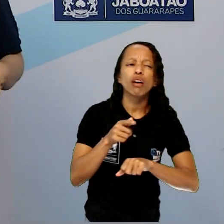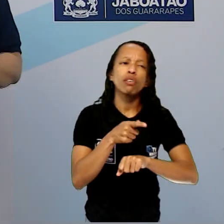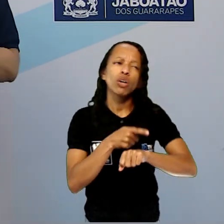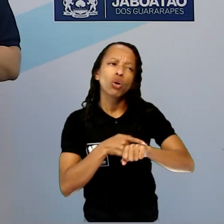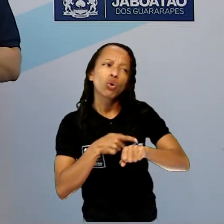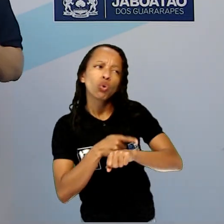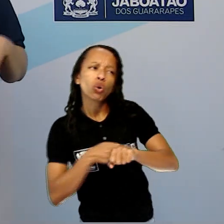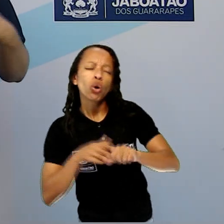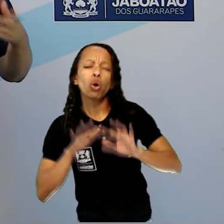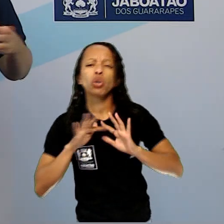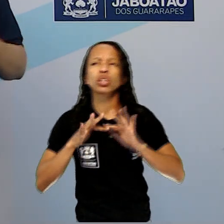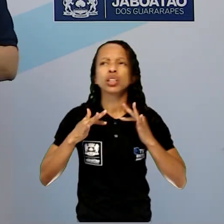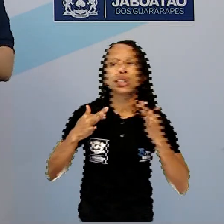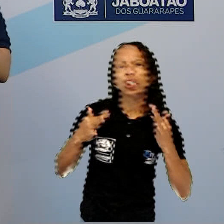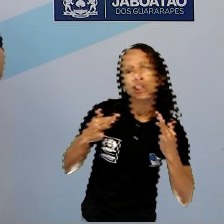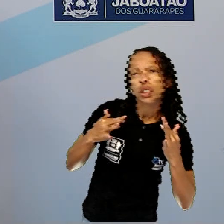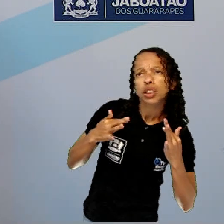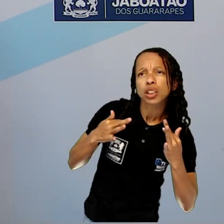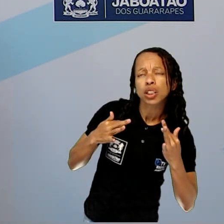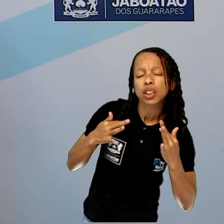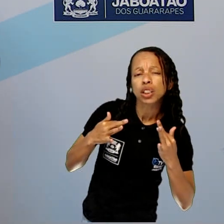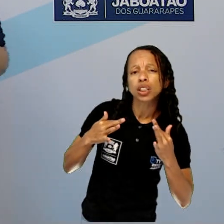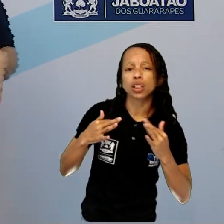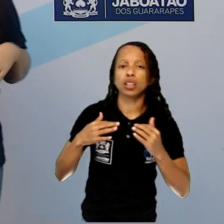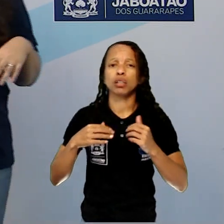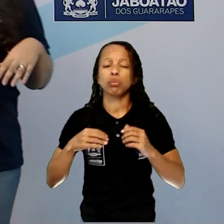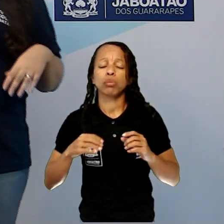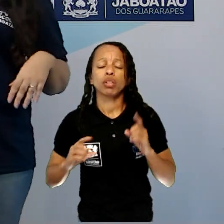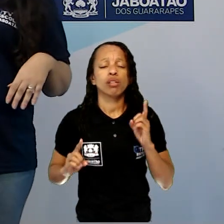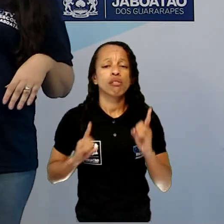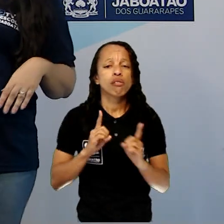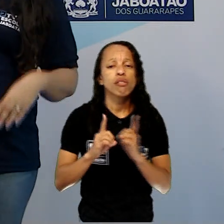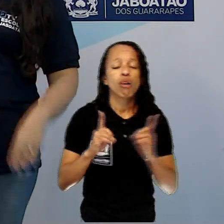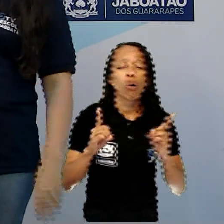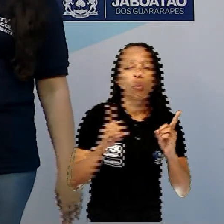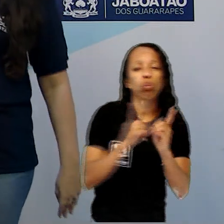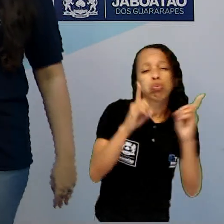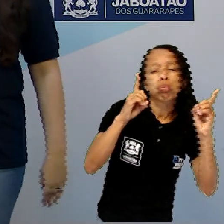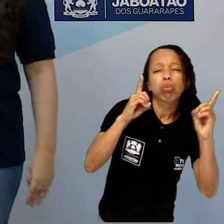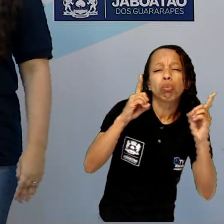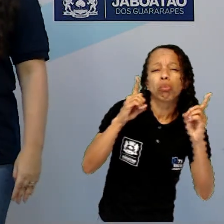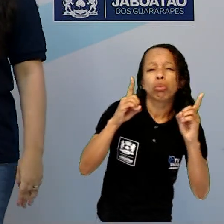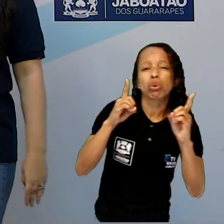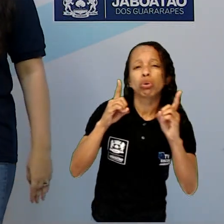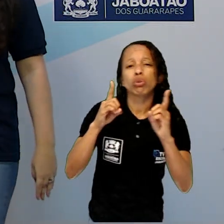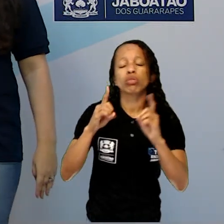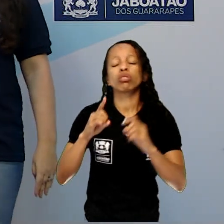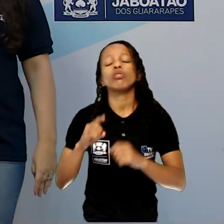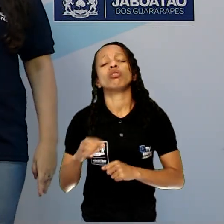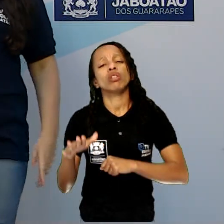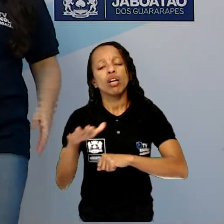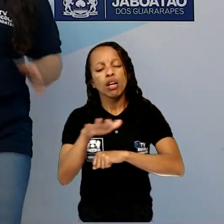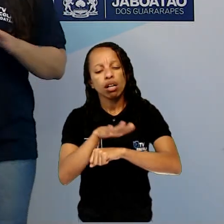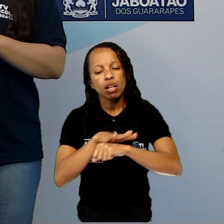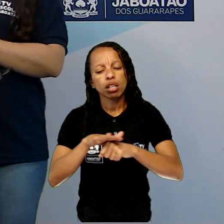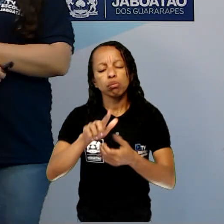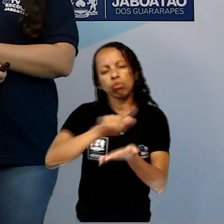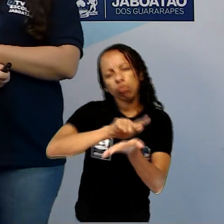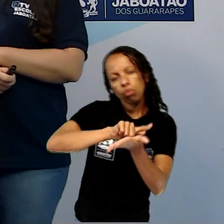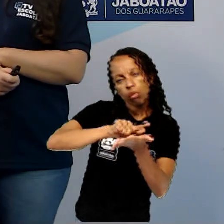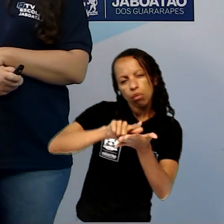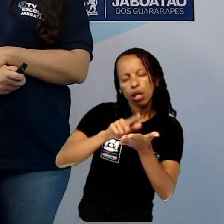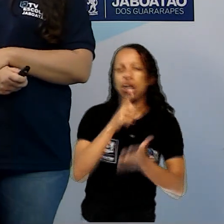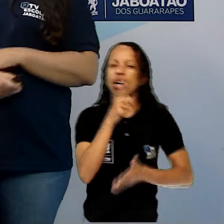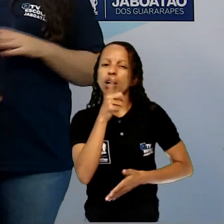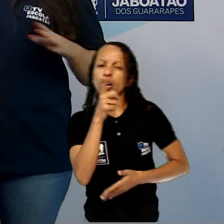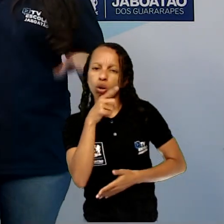machucado, correndo, encontrou com um colega, então você tem que limpar a área com água limpa e sabão neutro e colocar